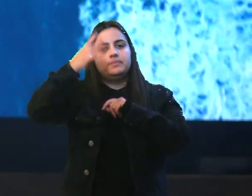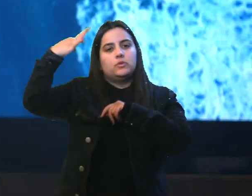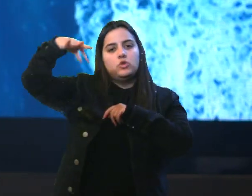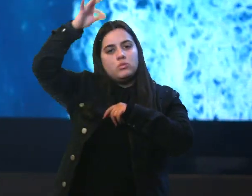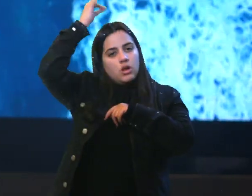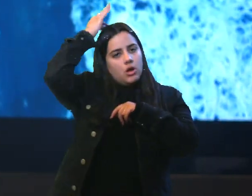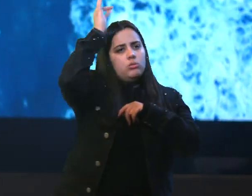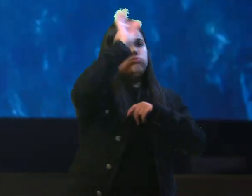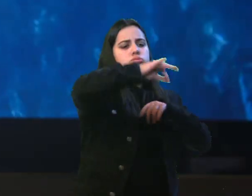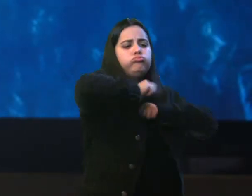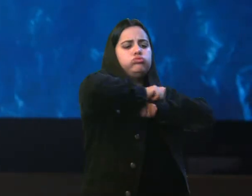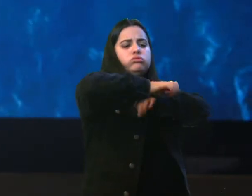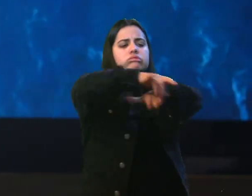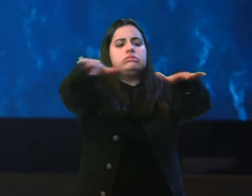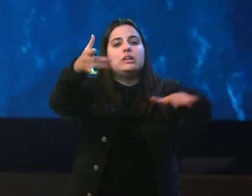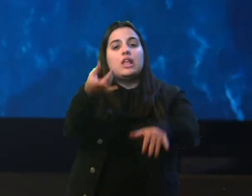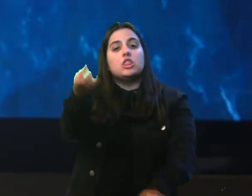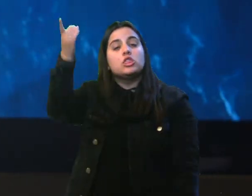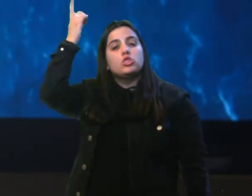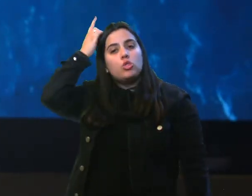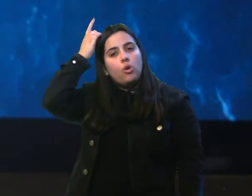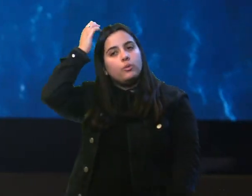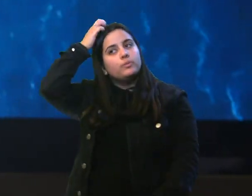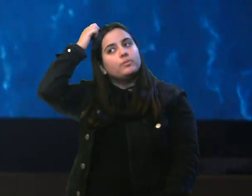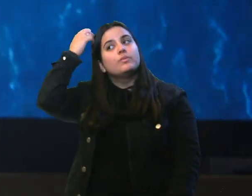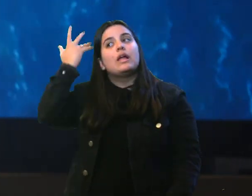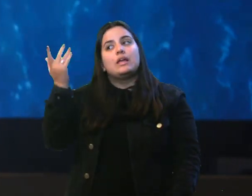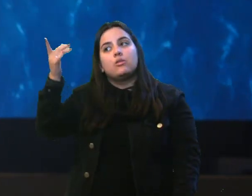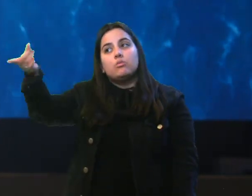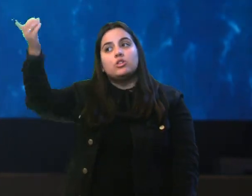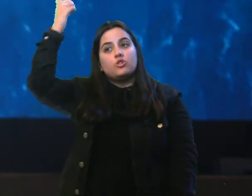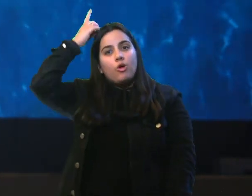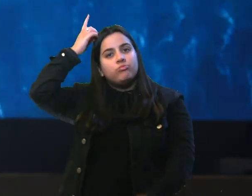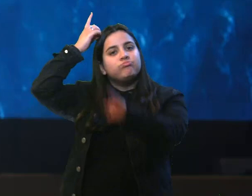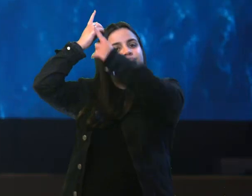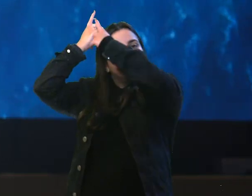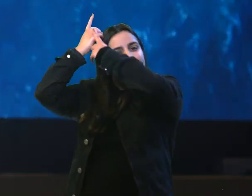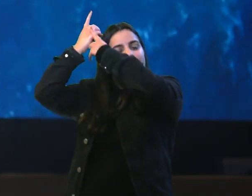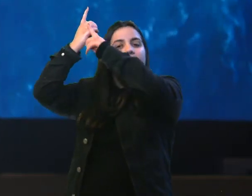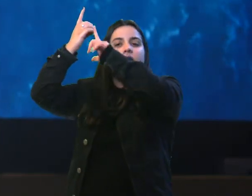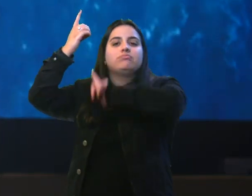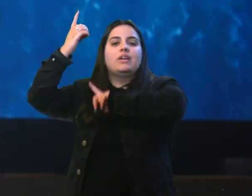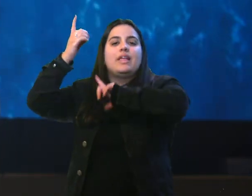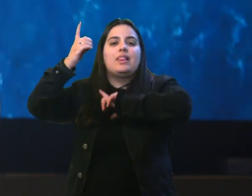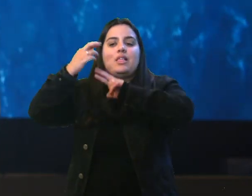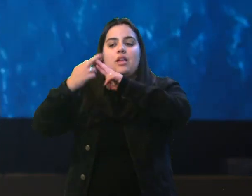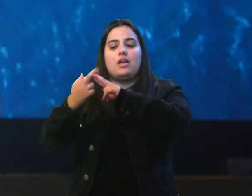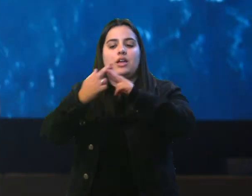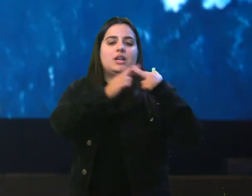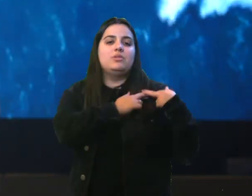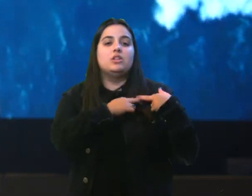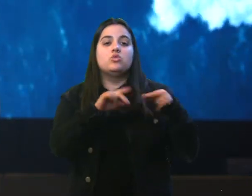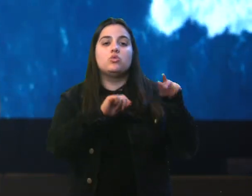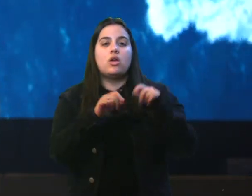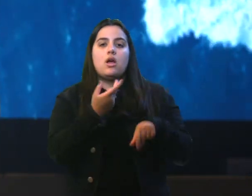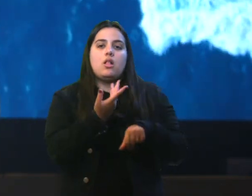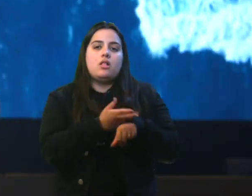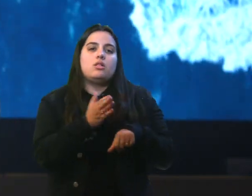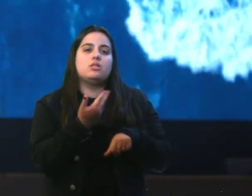igreja. Mas sobre cada dom existe uma responsabilidade de colocá-lo em prática.